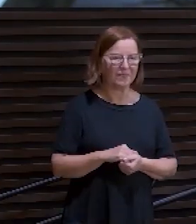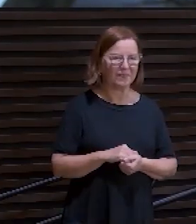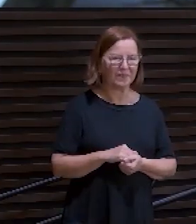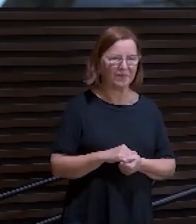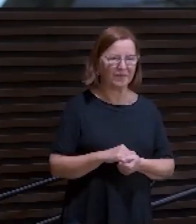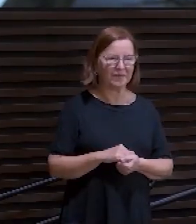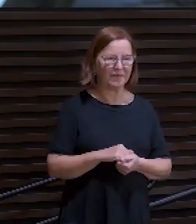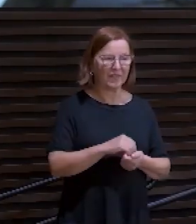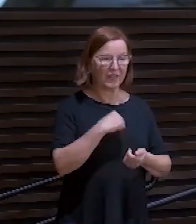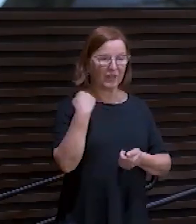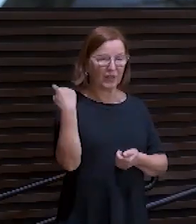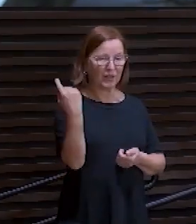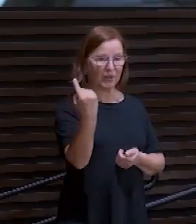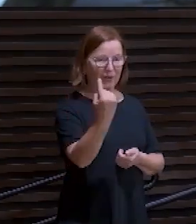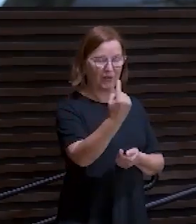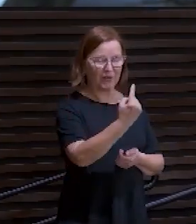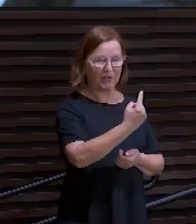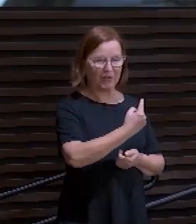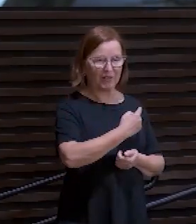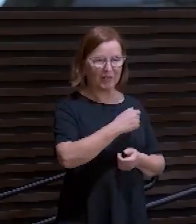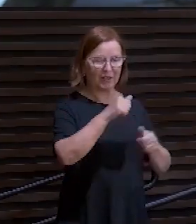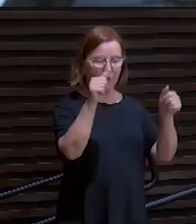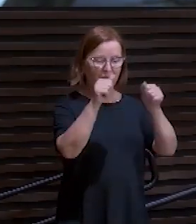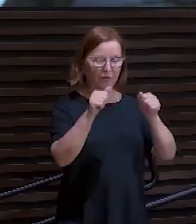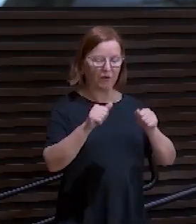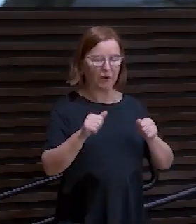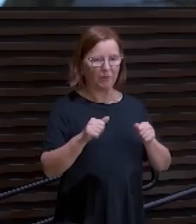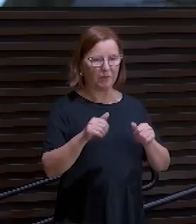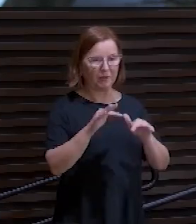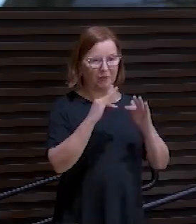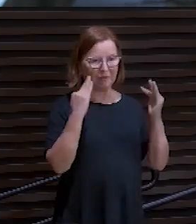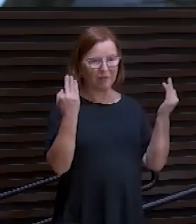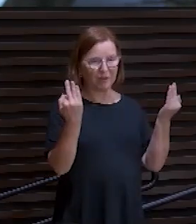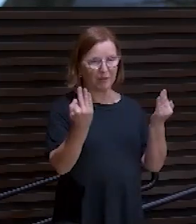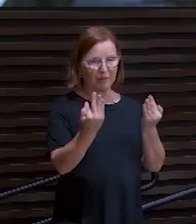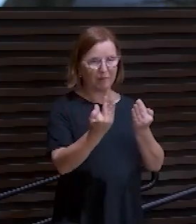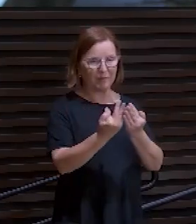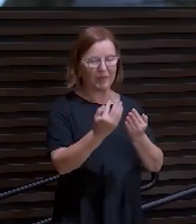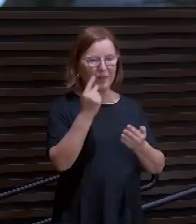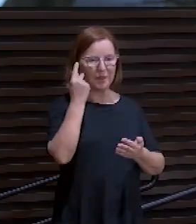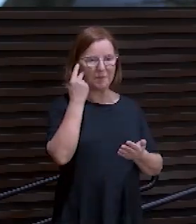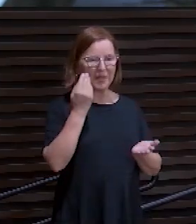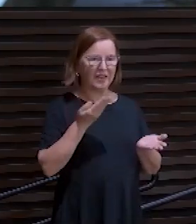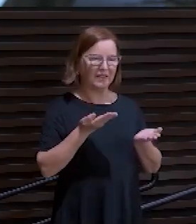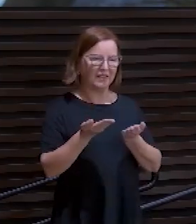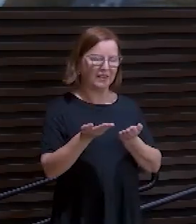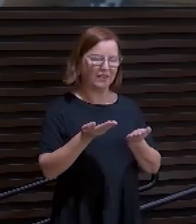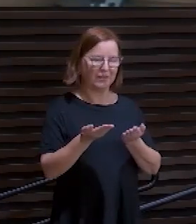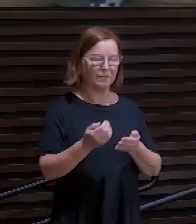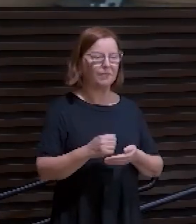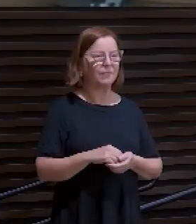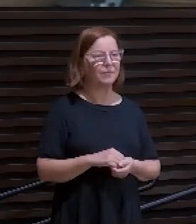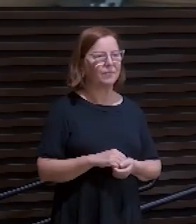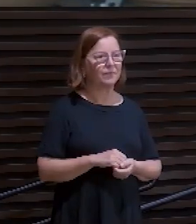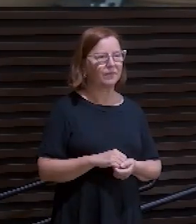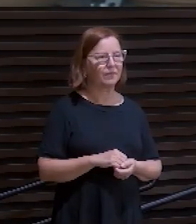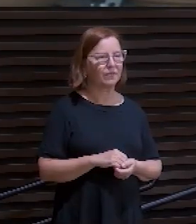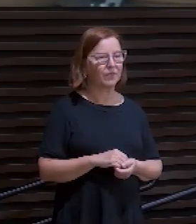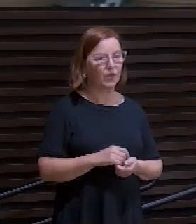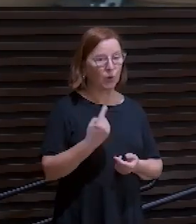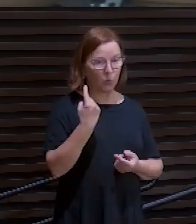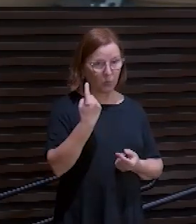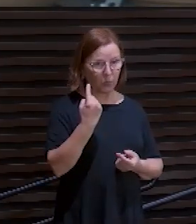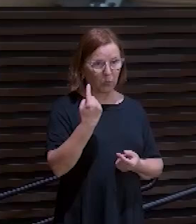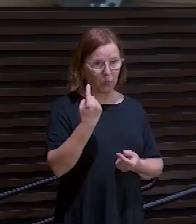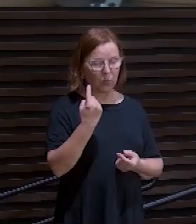Nós formamos família para servirmos. Um servir ao